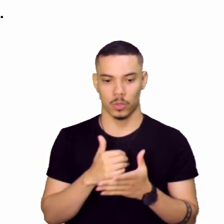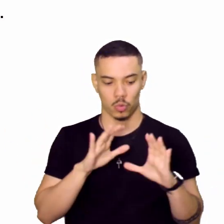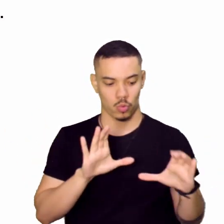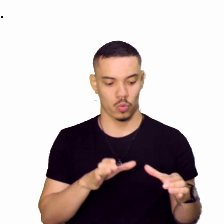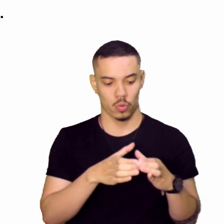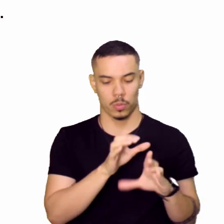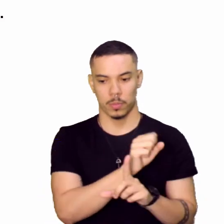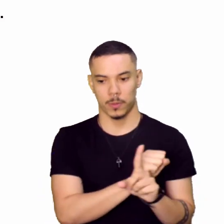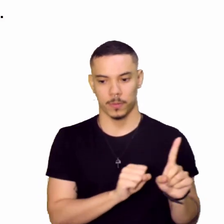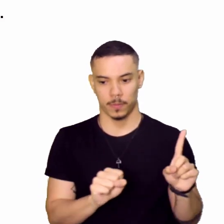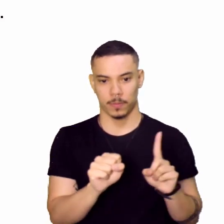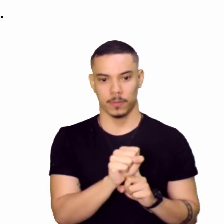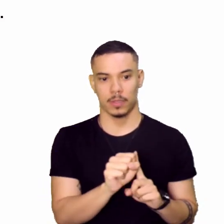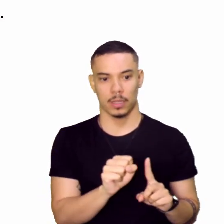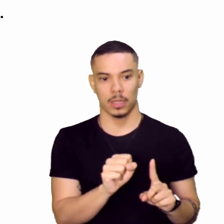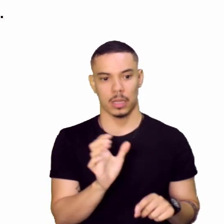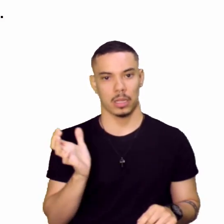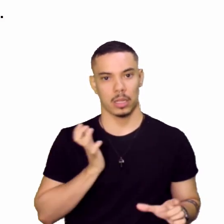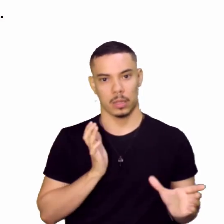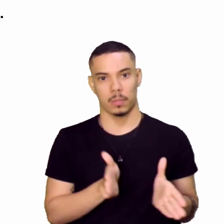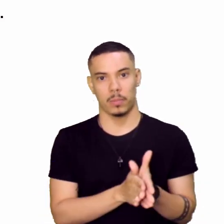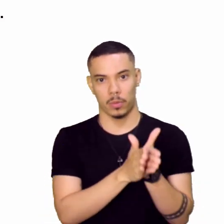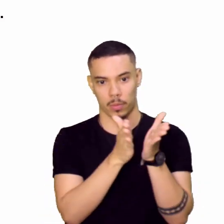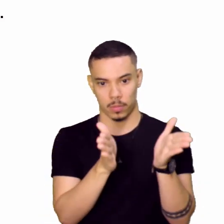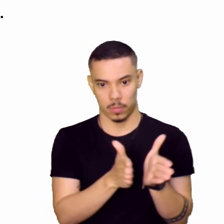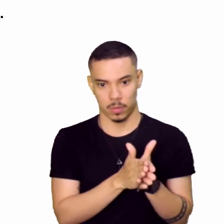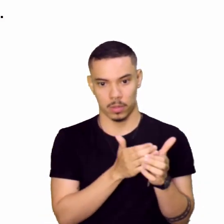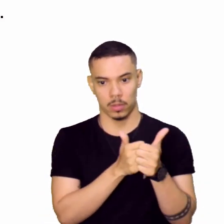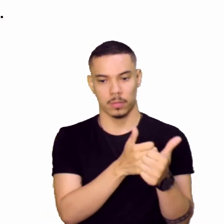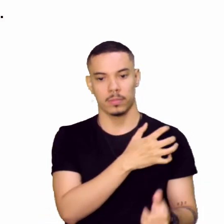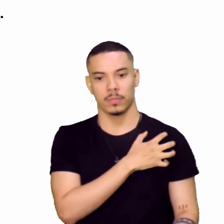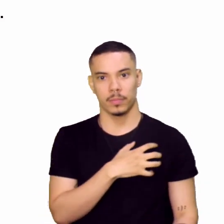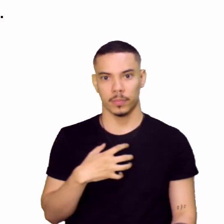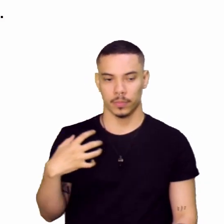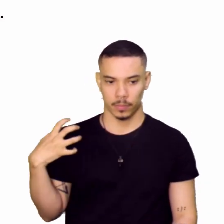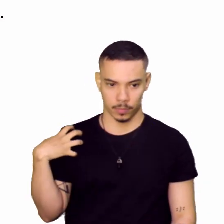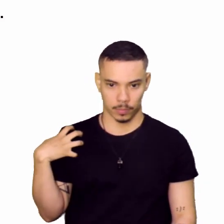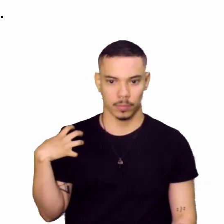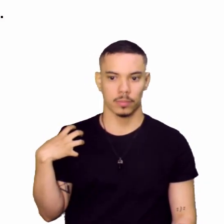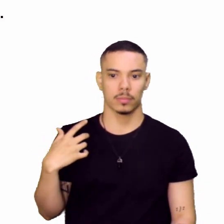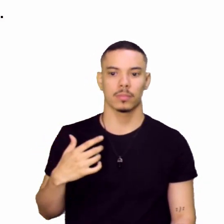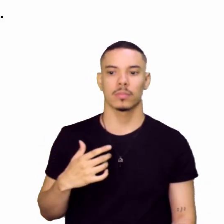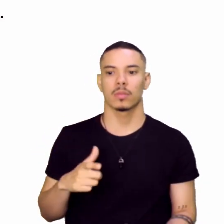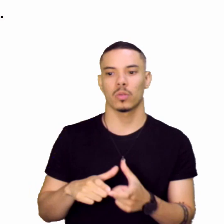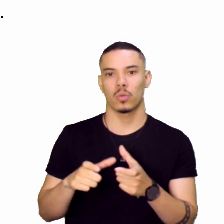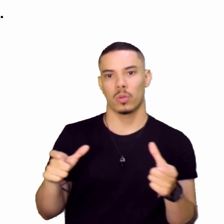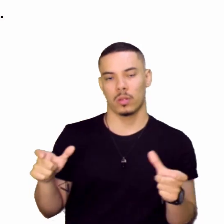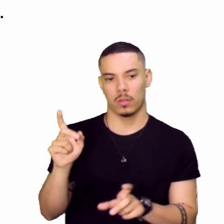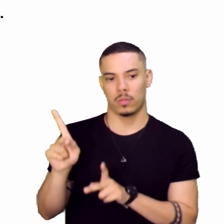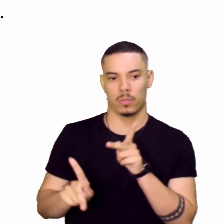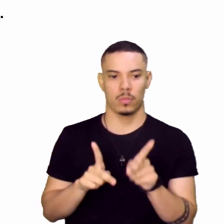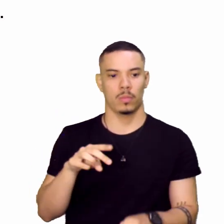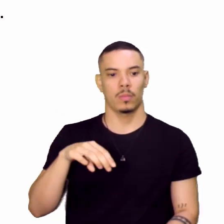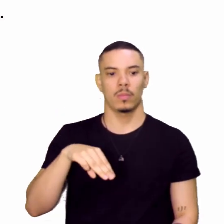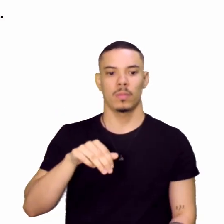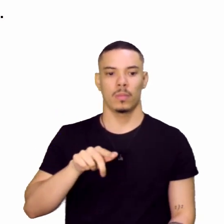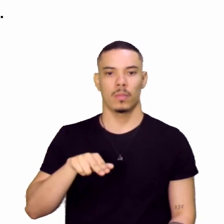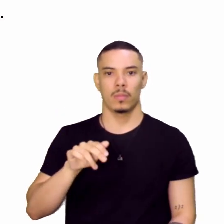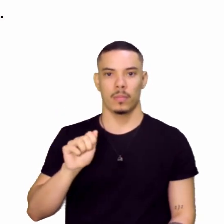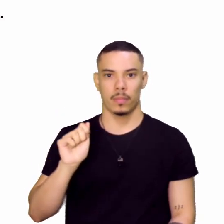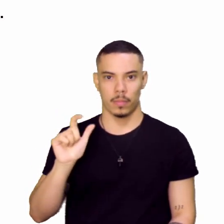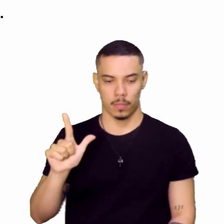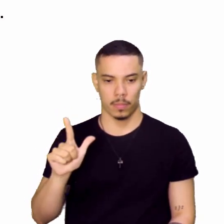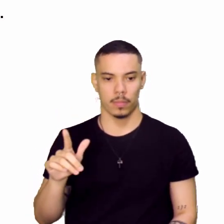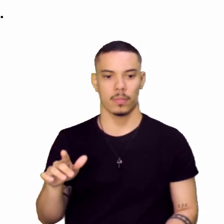sociais seja ricos e pobres segundo Aristóteles os grandes né E o povo